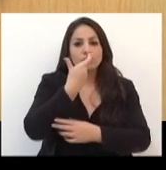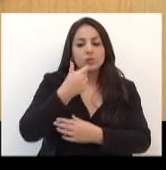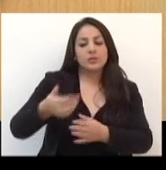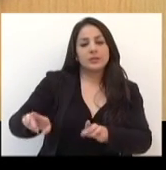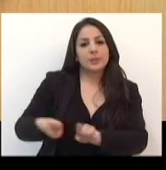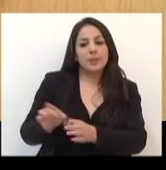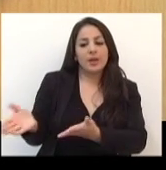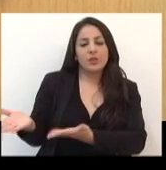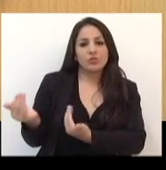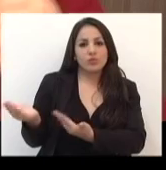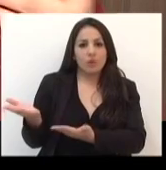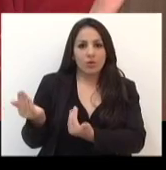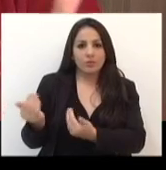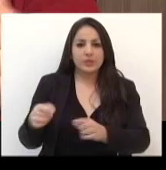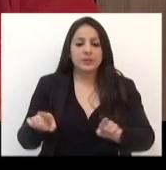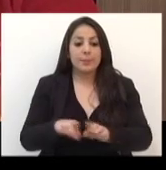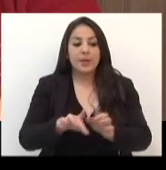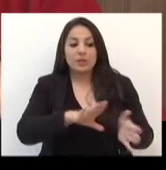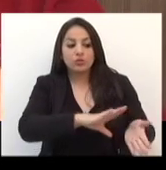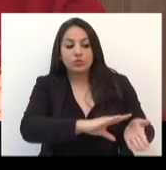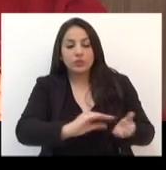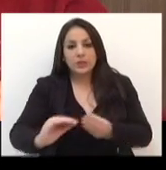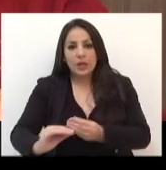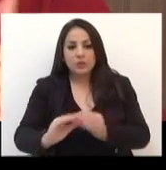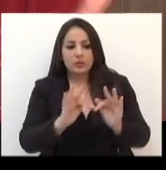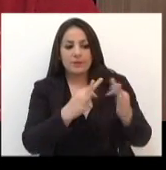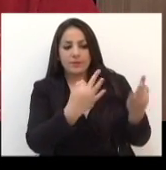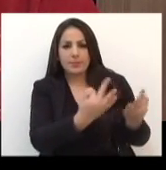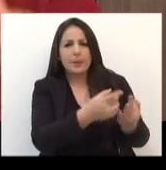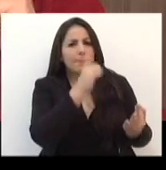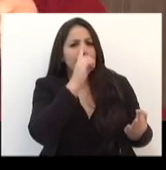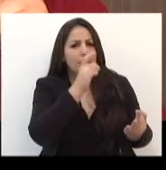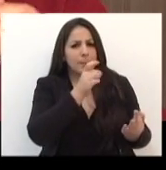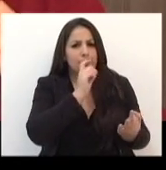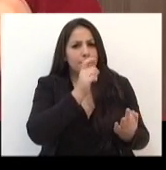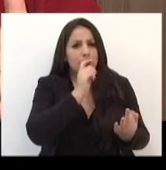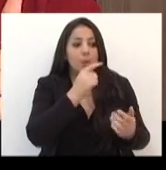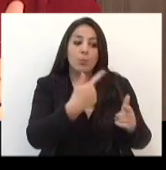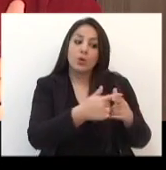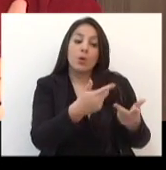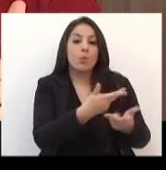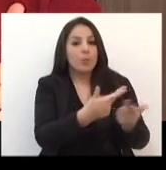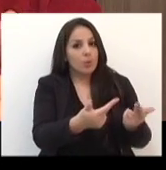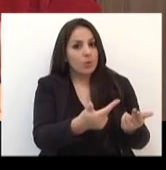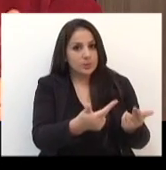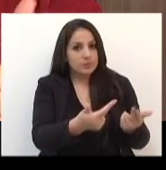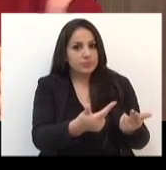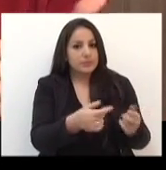crianças e adolescentes. É retirado do pai e da mãe, por algum motivo. A família